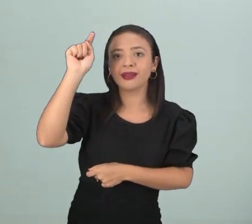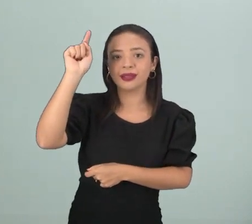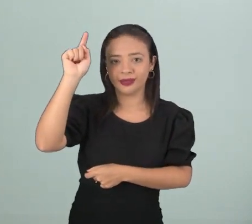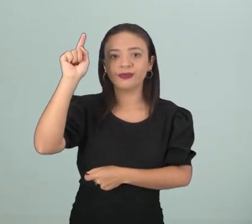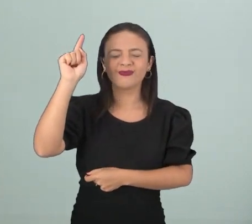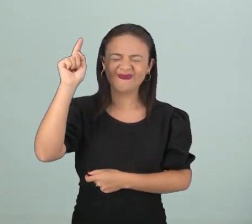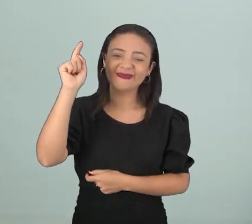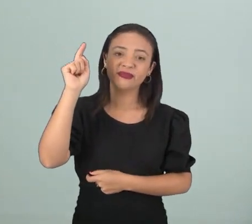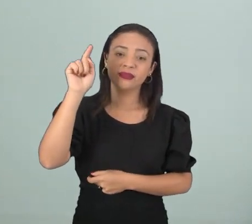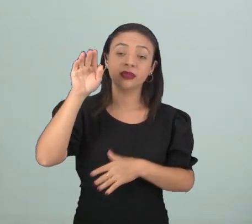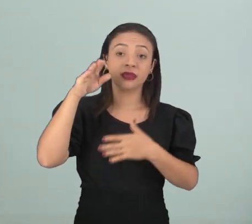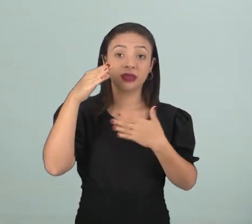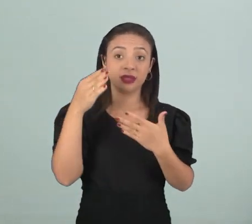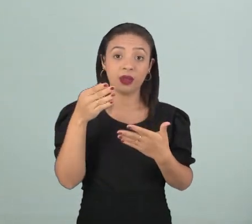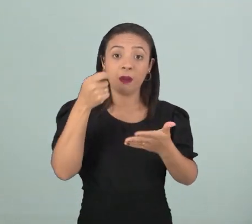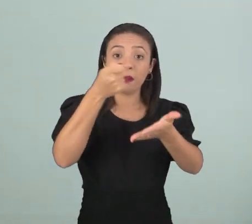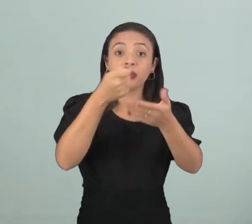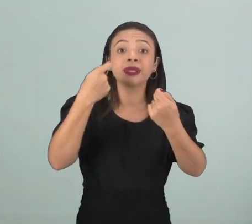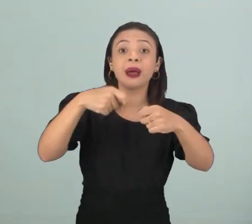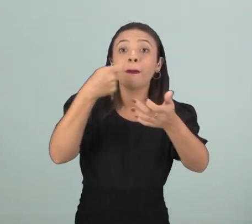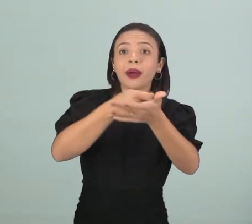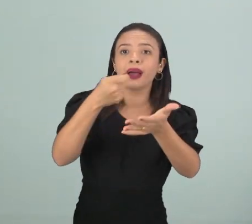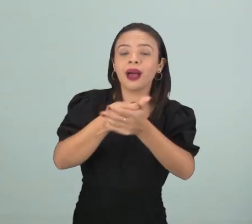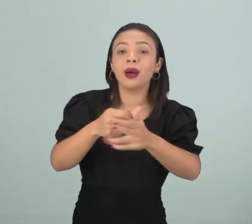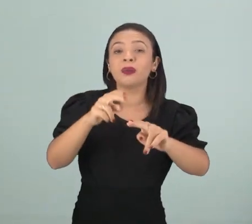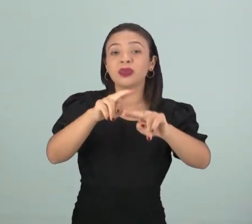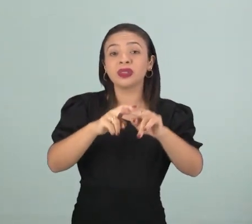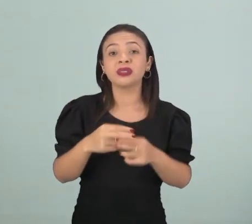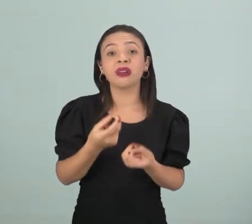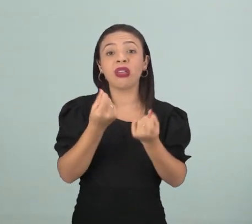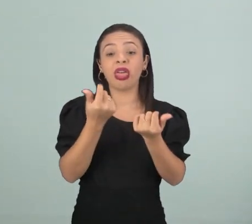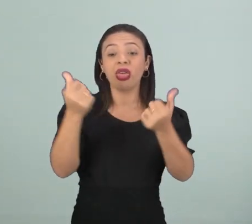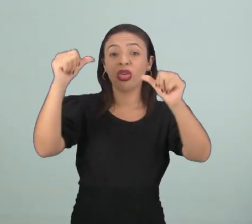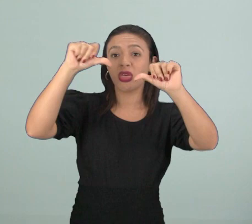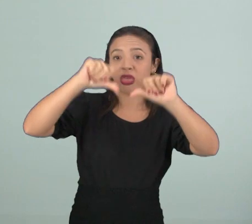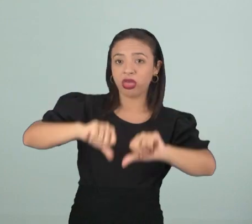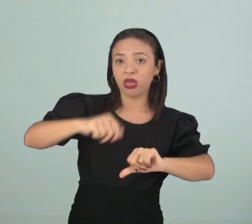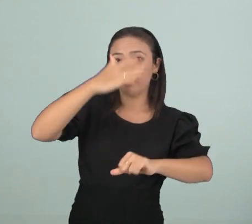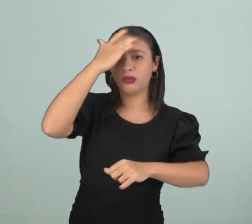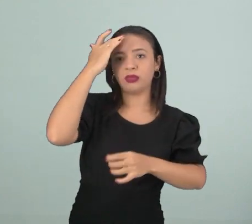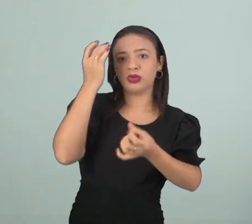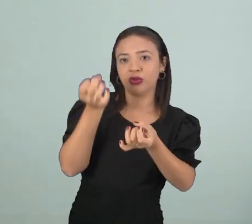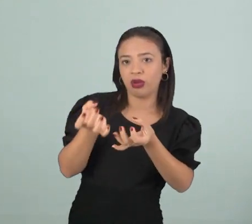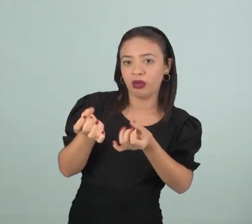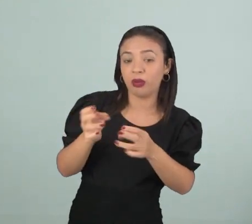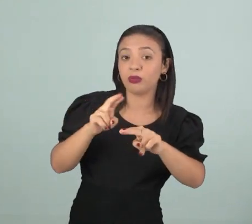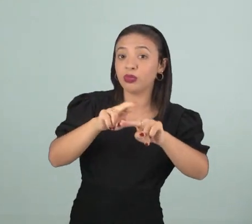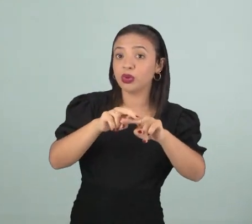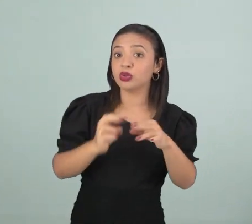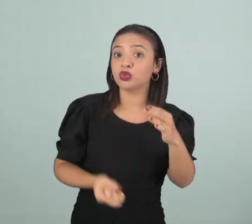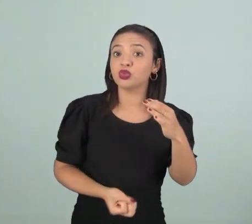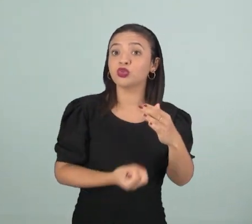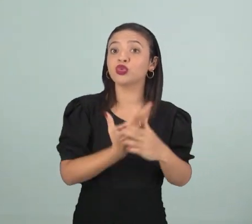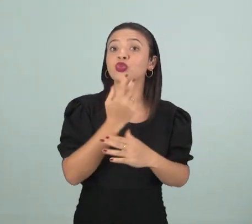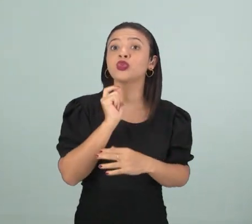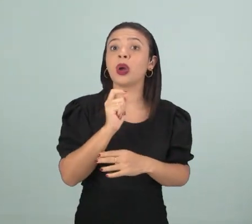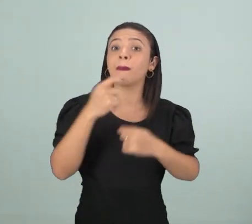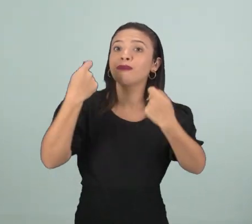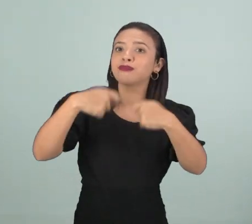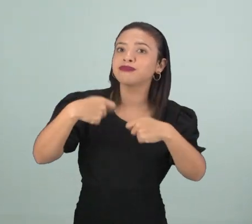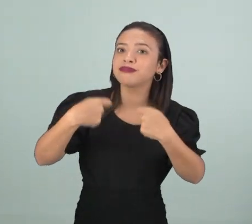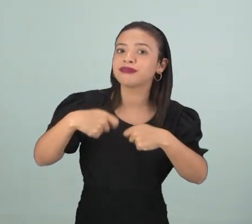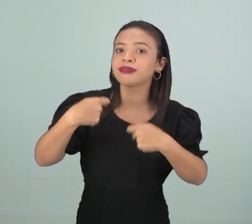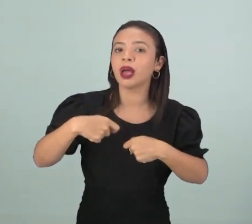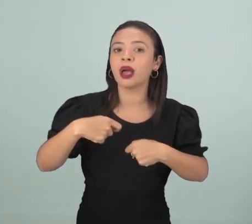um criava. Então isso gerava muito prejuízo para os comerciantes. Por isso surge-se a necessidade